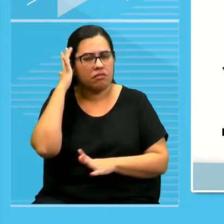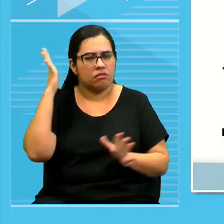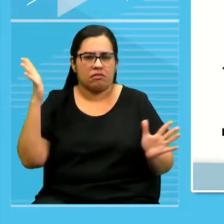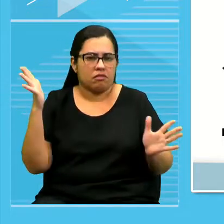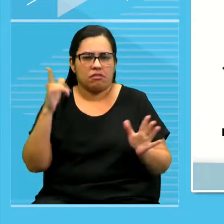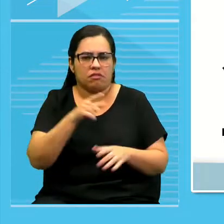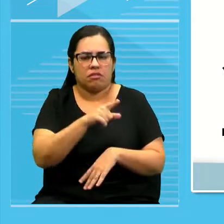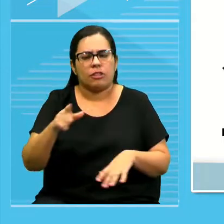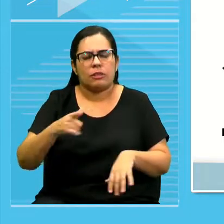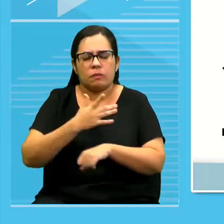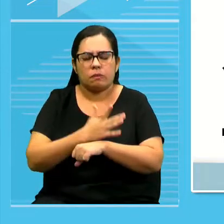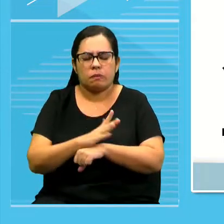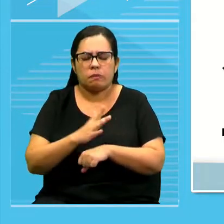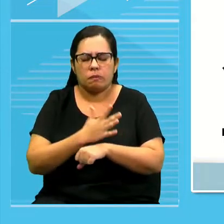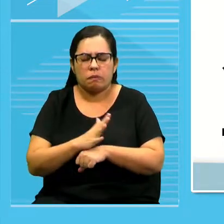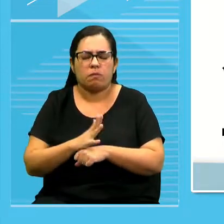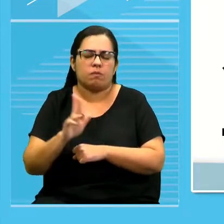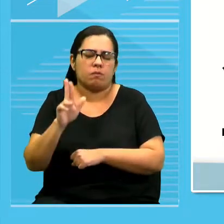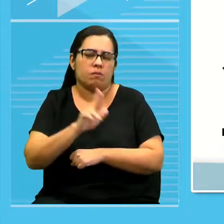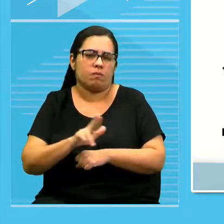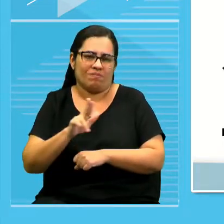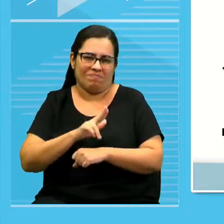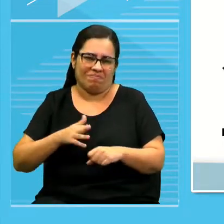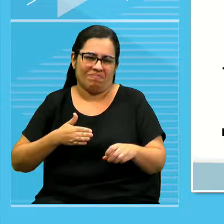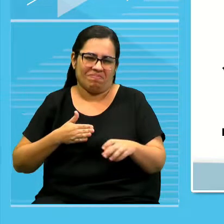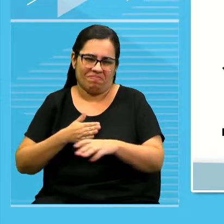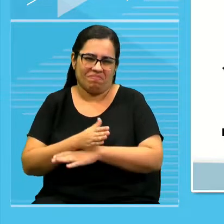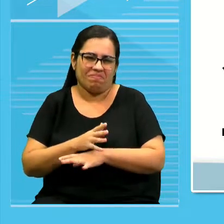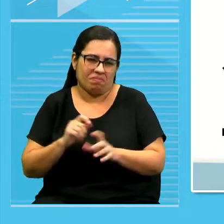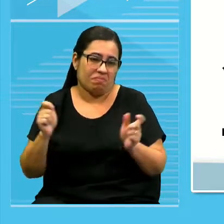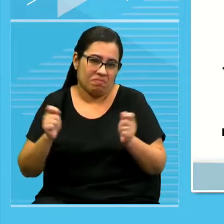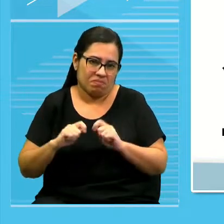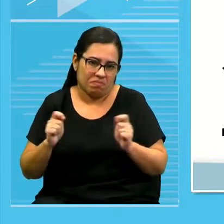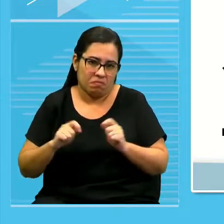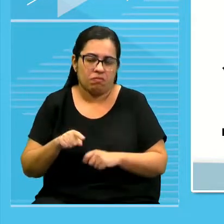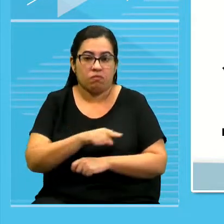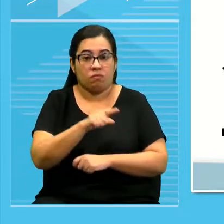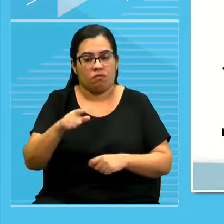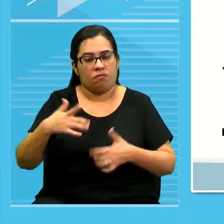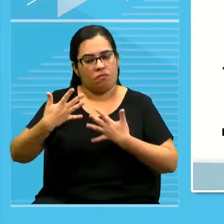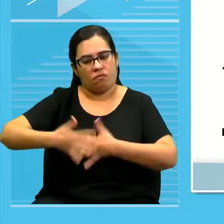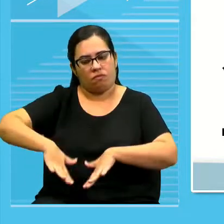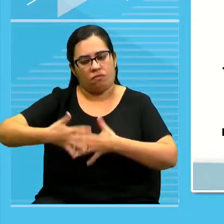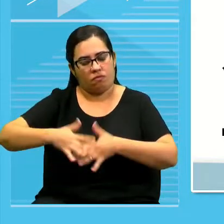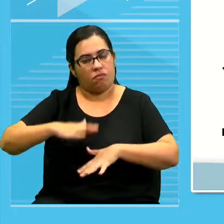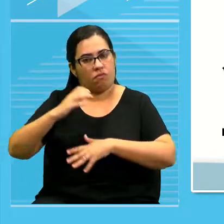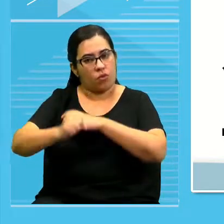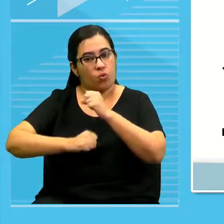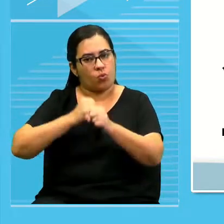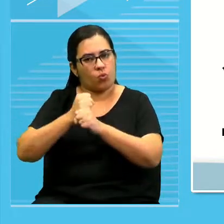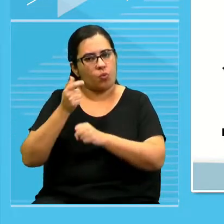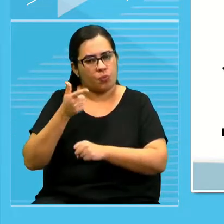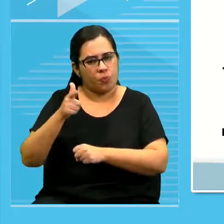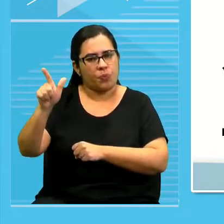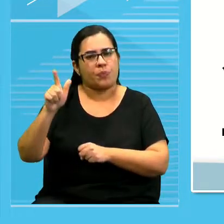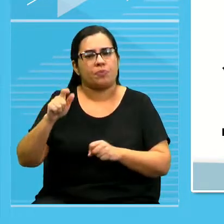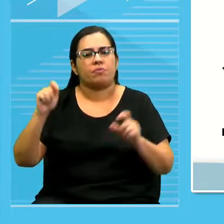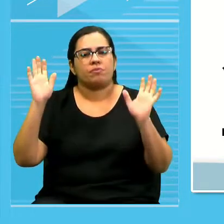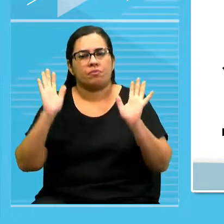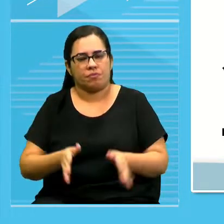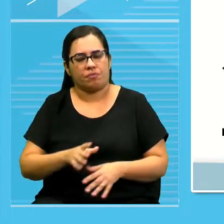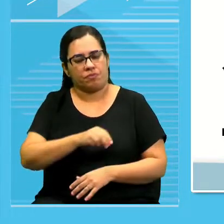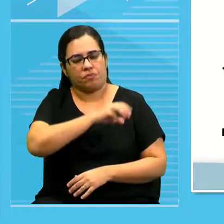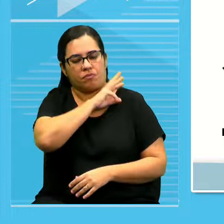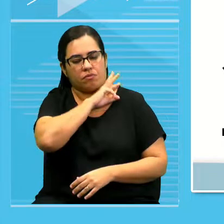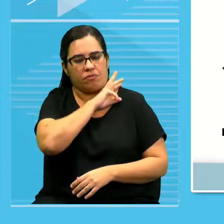se preparando para entrar em uma universidade vocês irão fazer uma prova no próximo ano quando estiverem na terceira